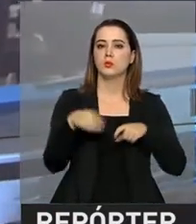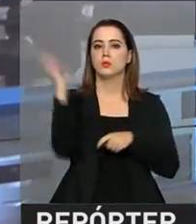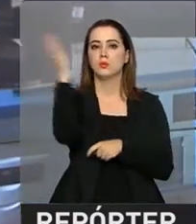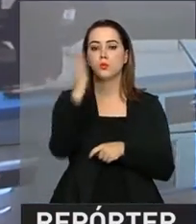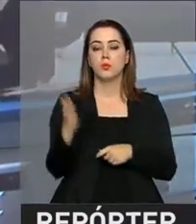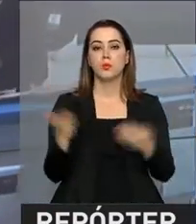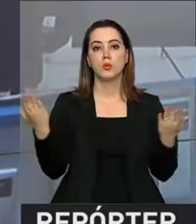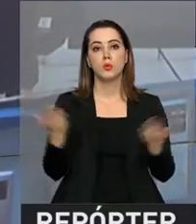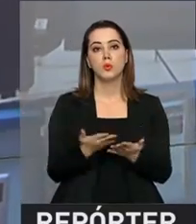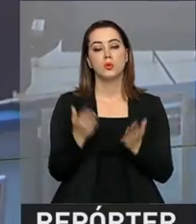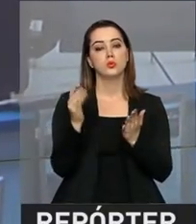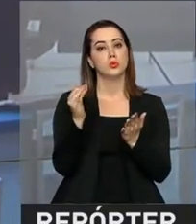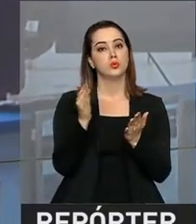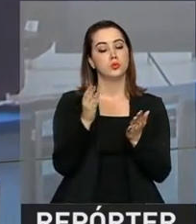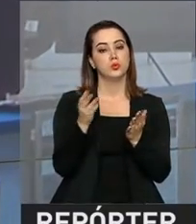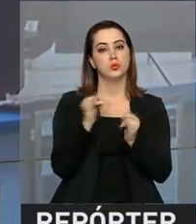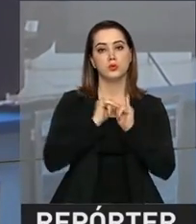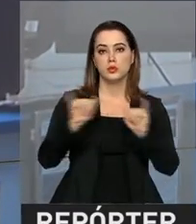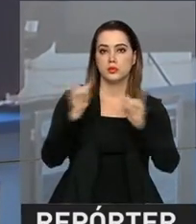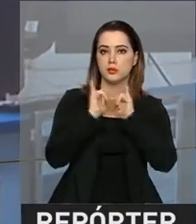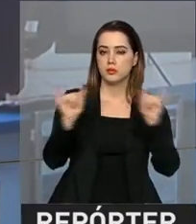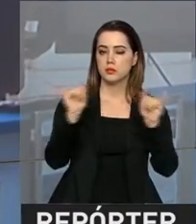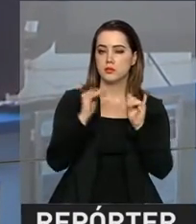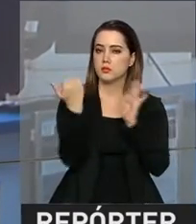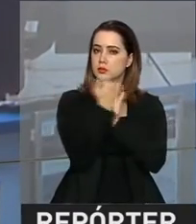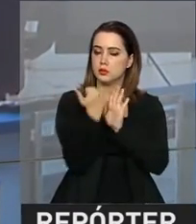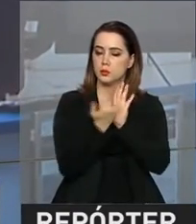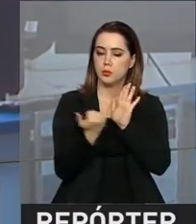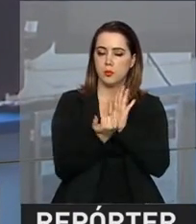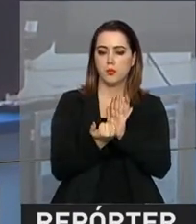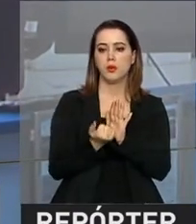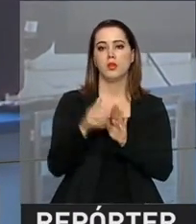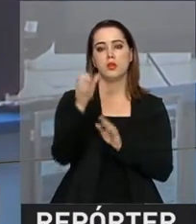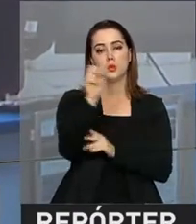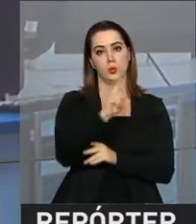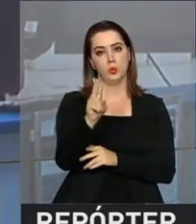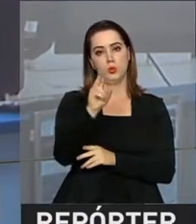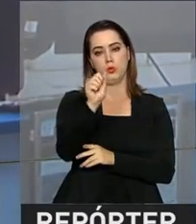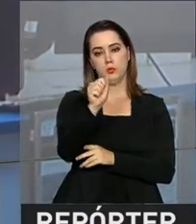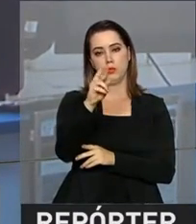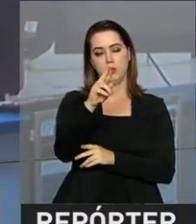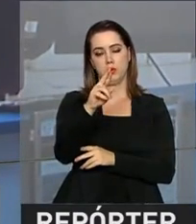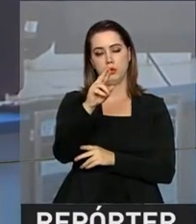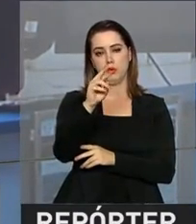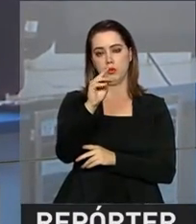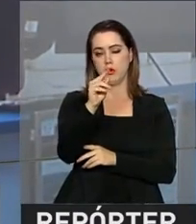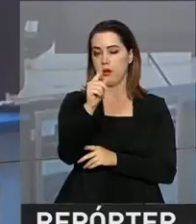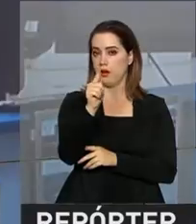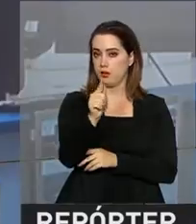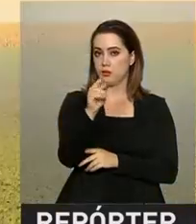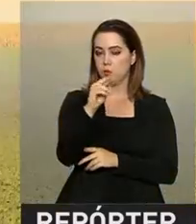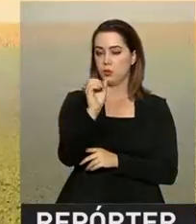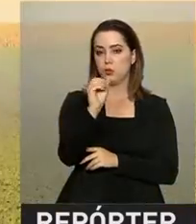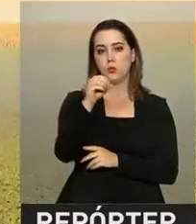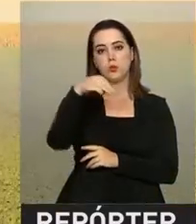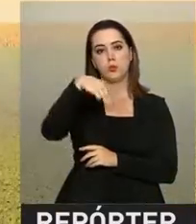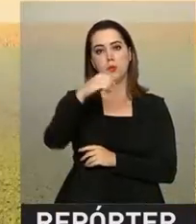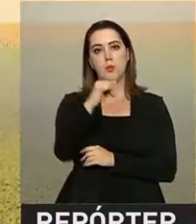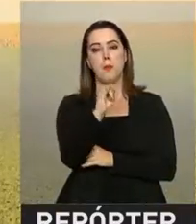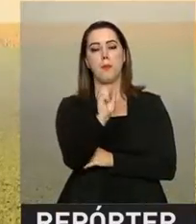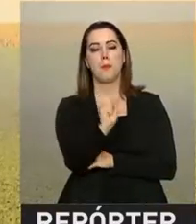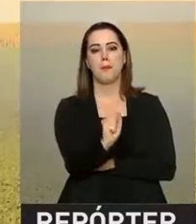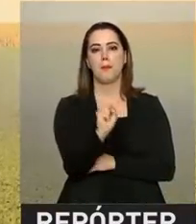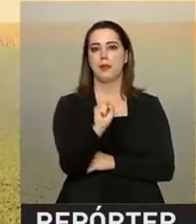o plano agromais são medidas que vão tornar o processo mais simples e o brasil mais competitivo e